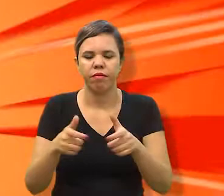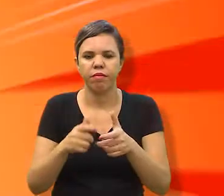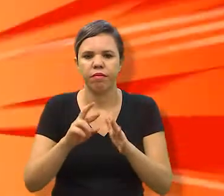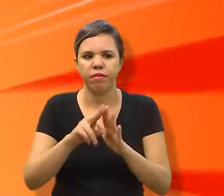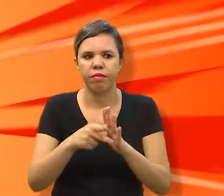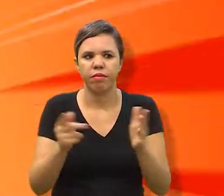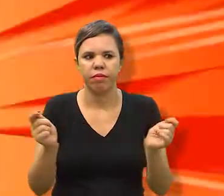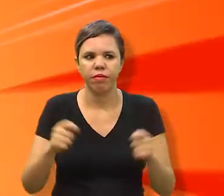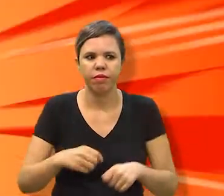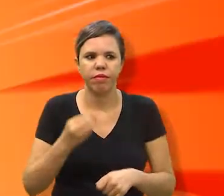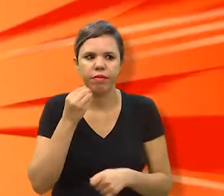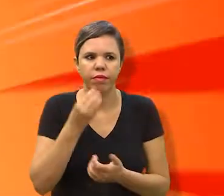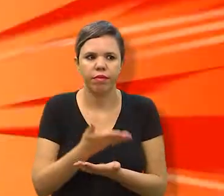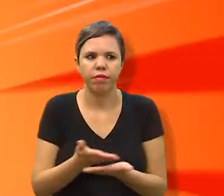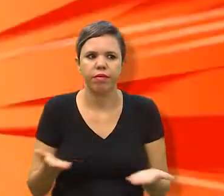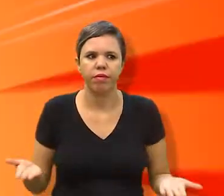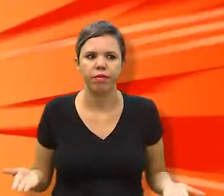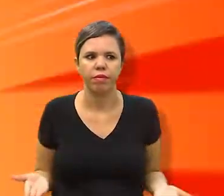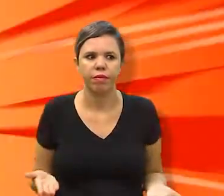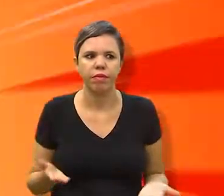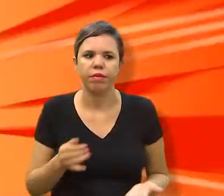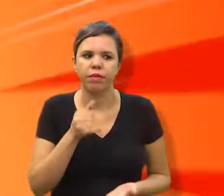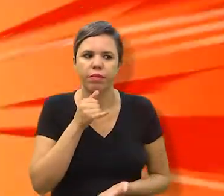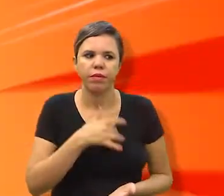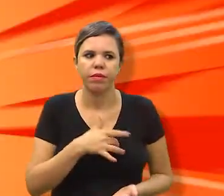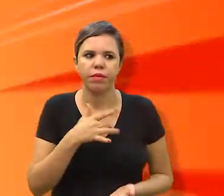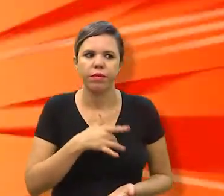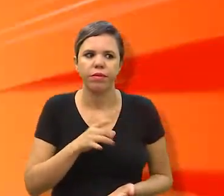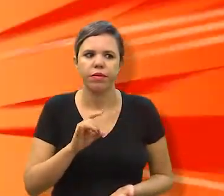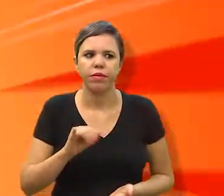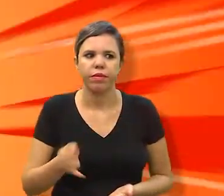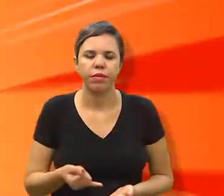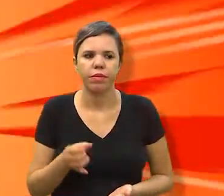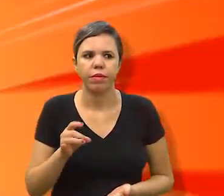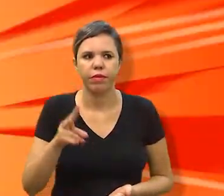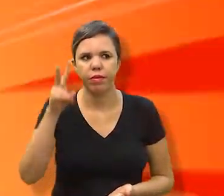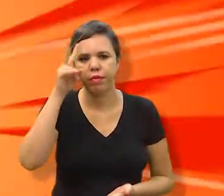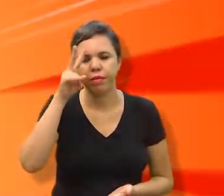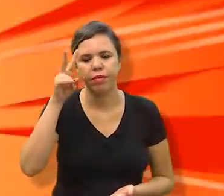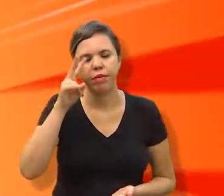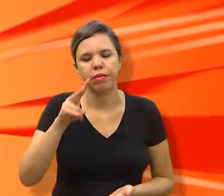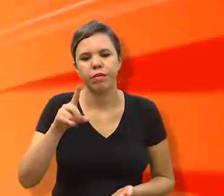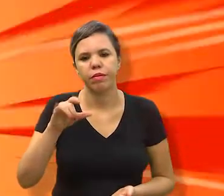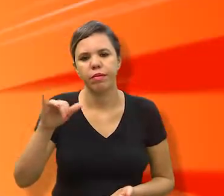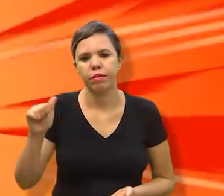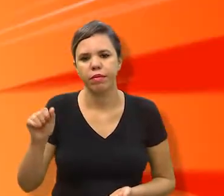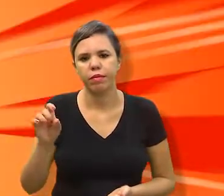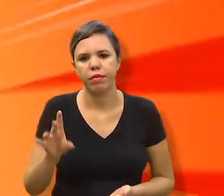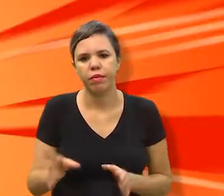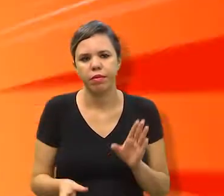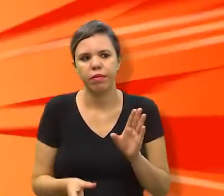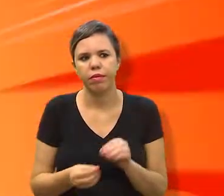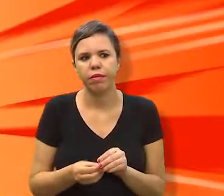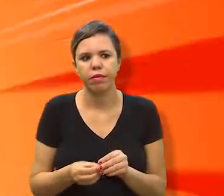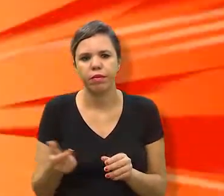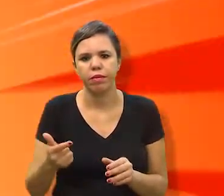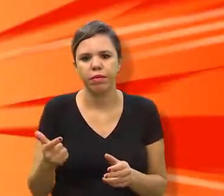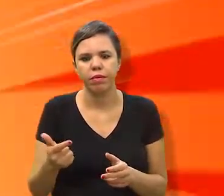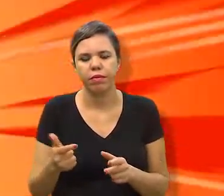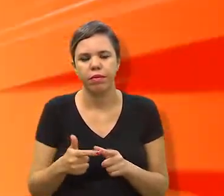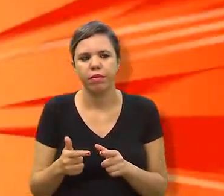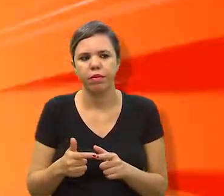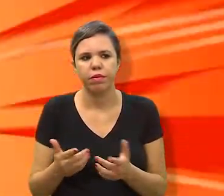cheio de possibilidades, né? Seria uma pena a gente explorar apenas a história da Lúcia. E a história da Lúcia se conclui no volume 2